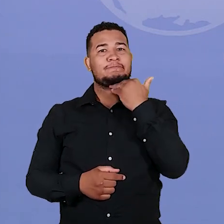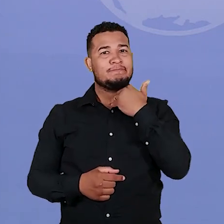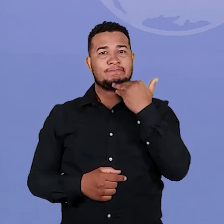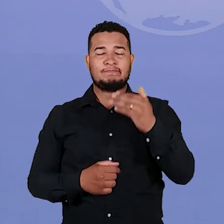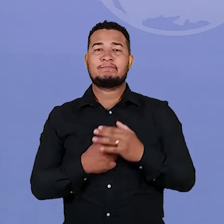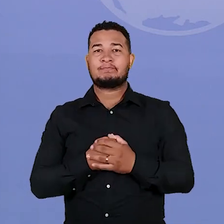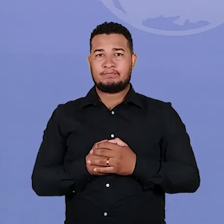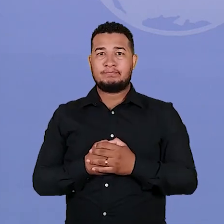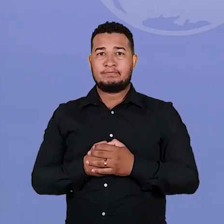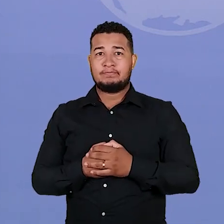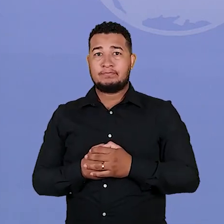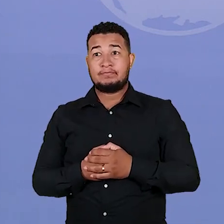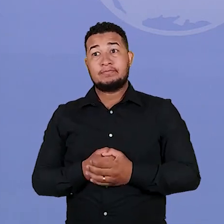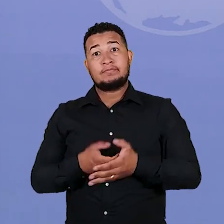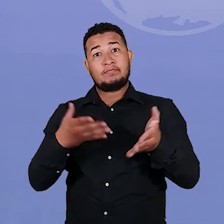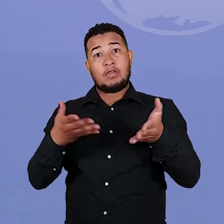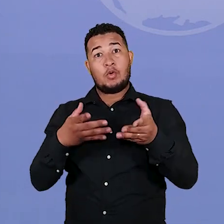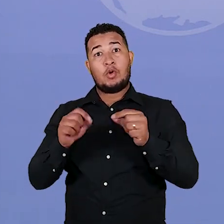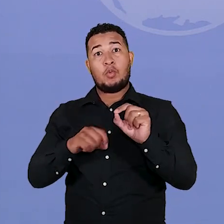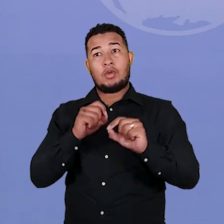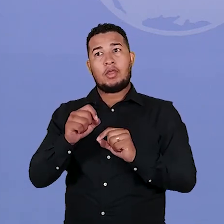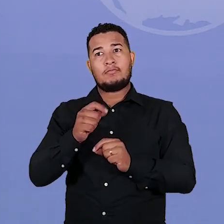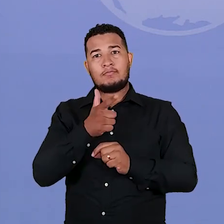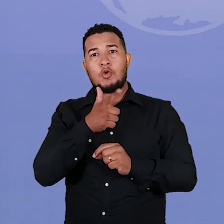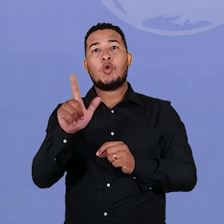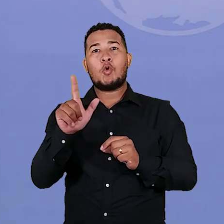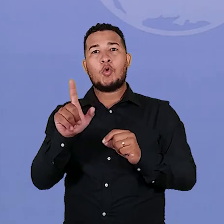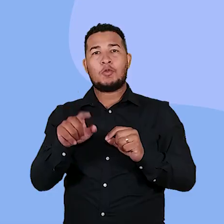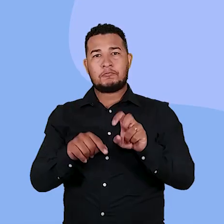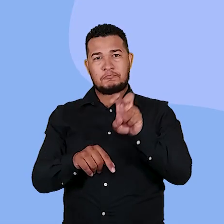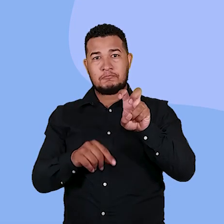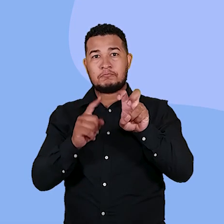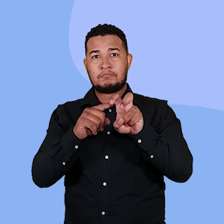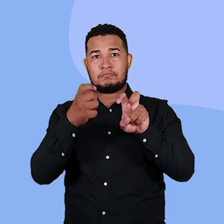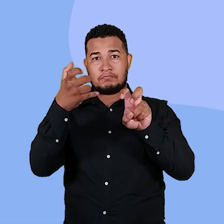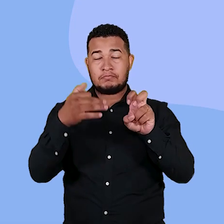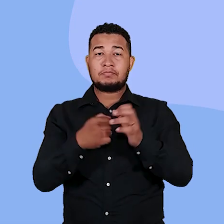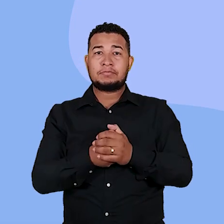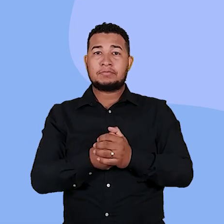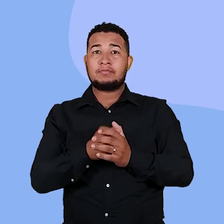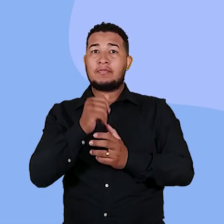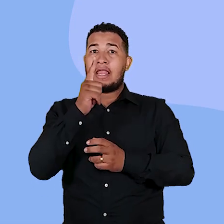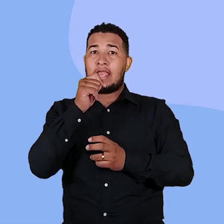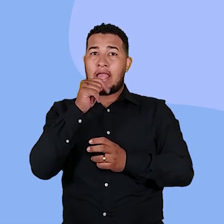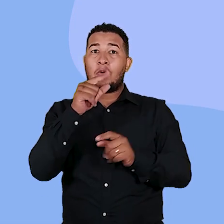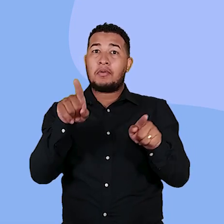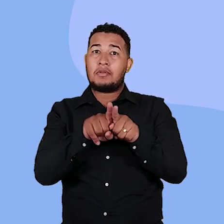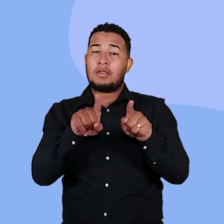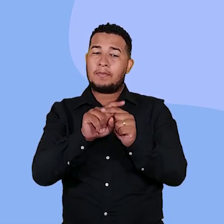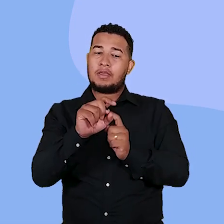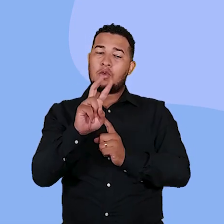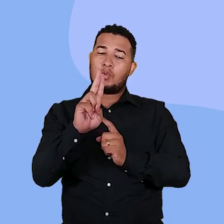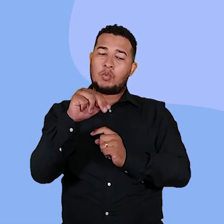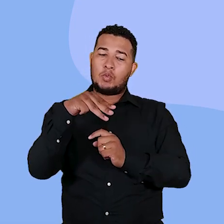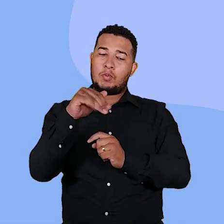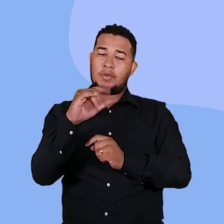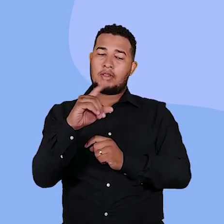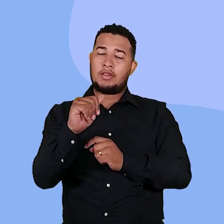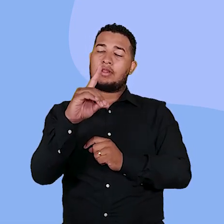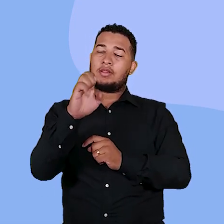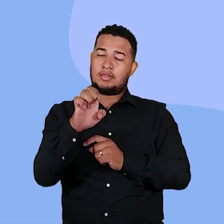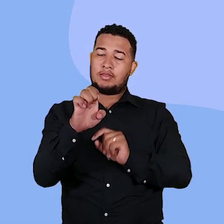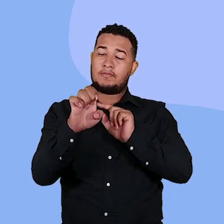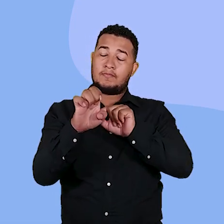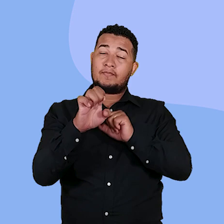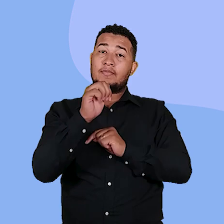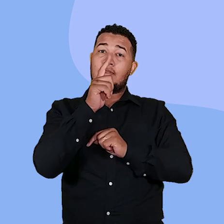vivos não conseguem, tá? Agora, outro tópico aí. Água, umidade,